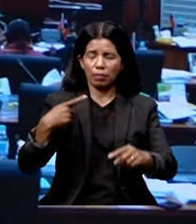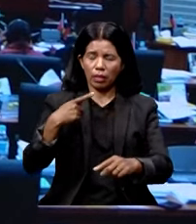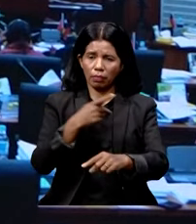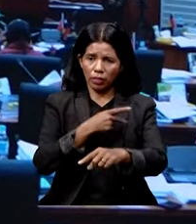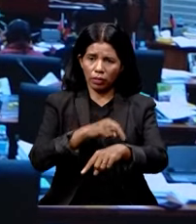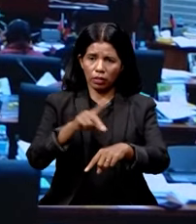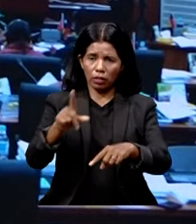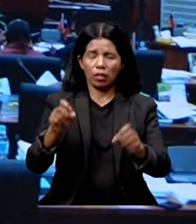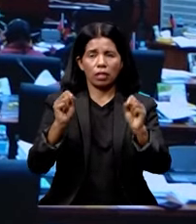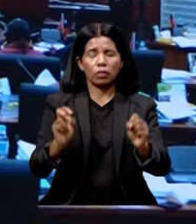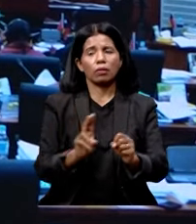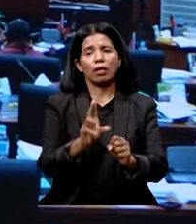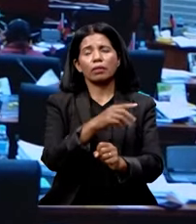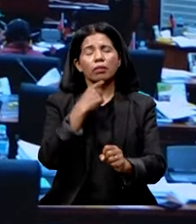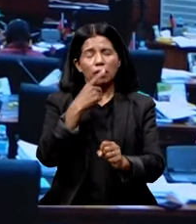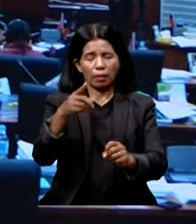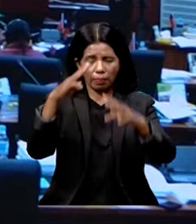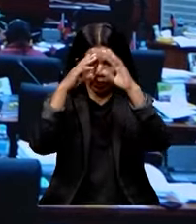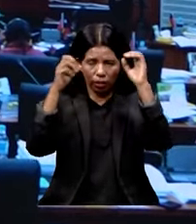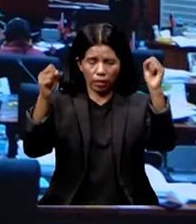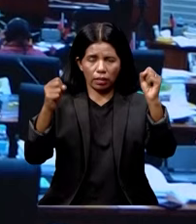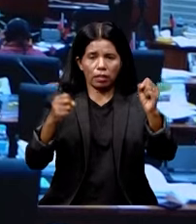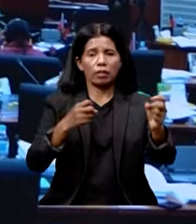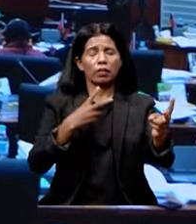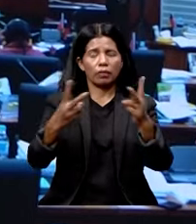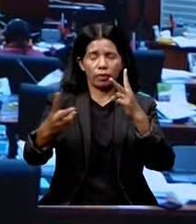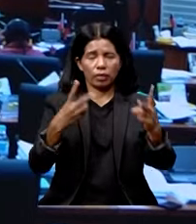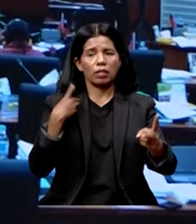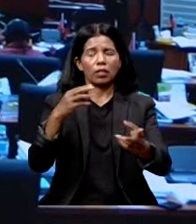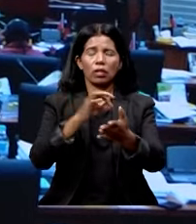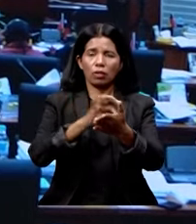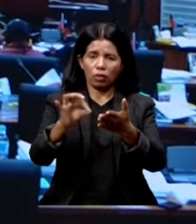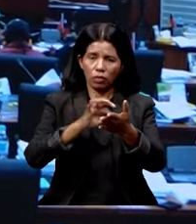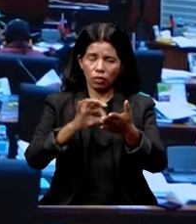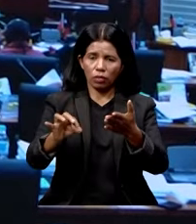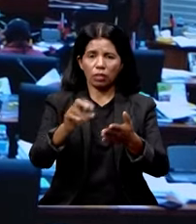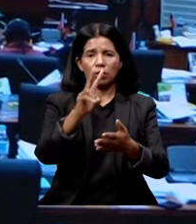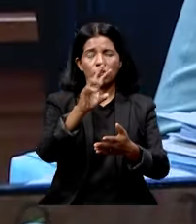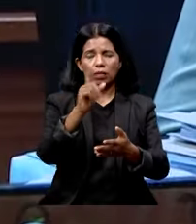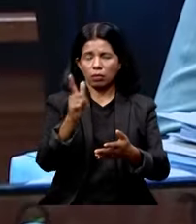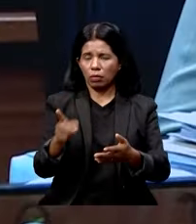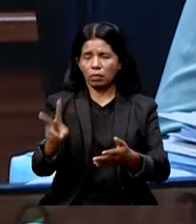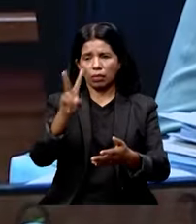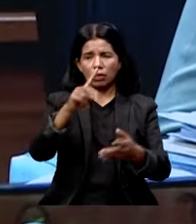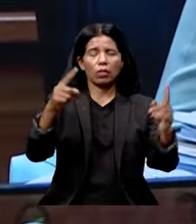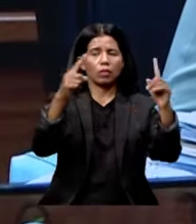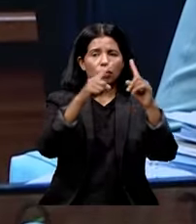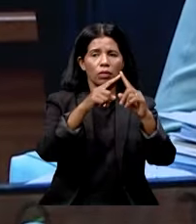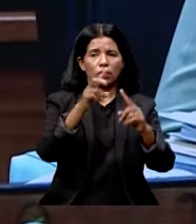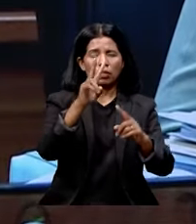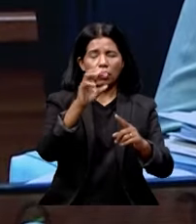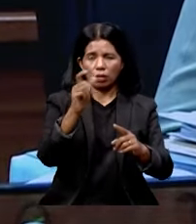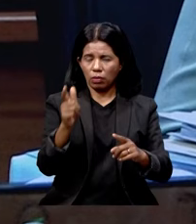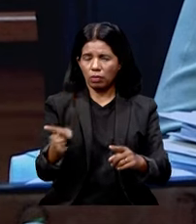autoriza presidente da República na viagem, ita conta Rússia 2022 até